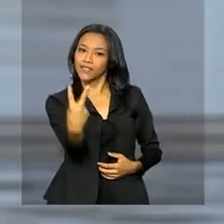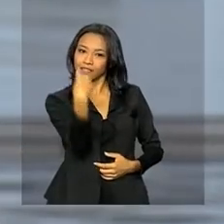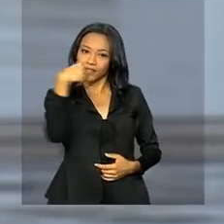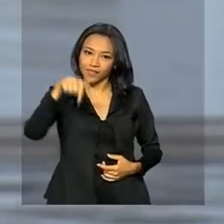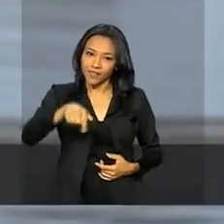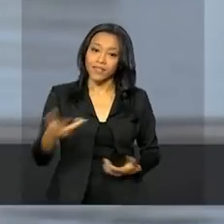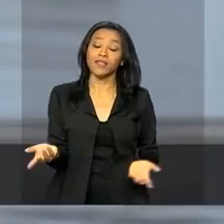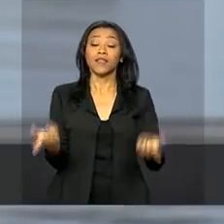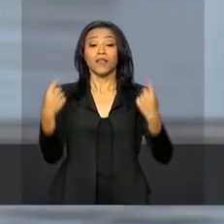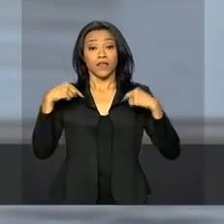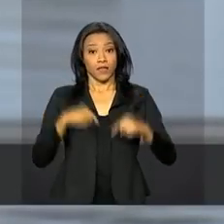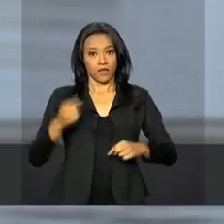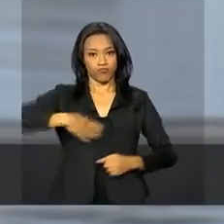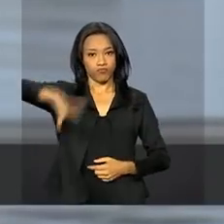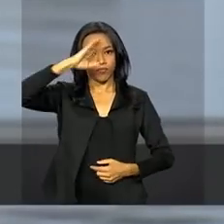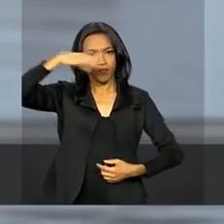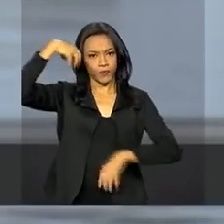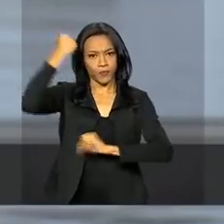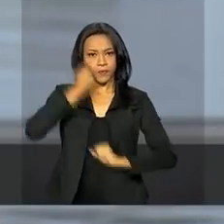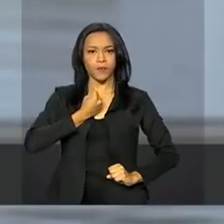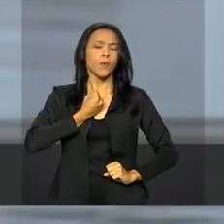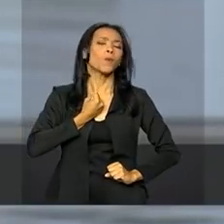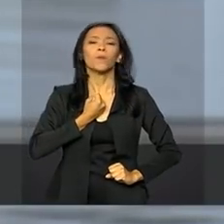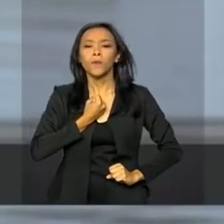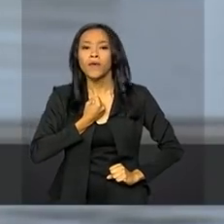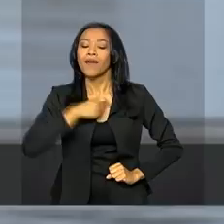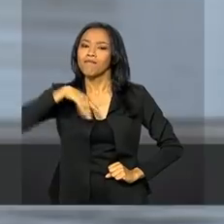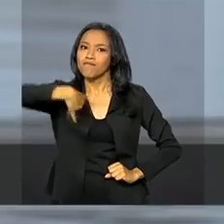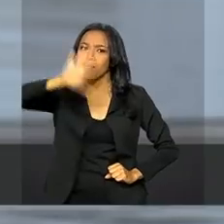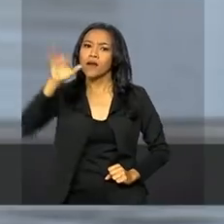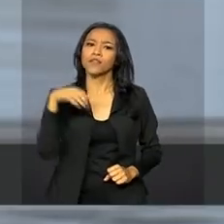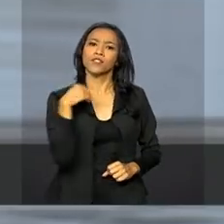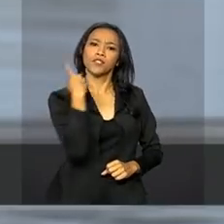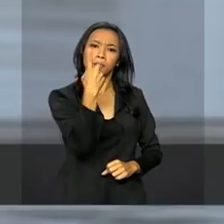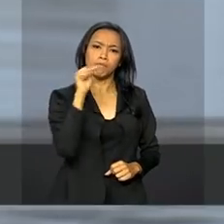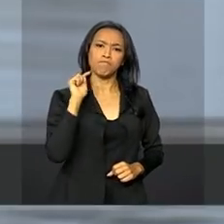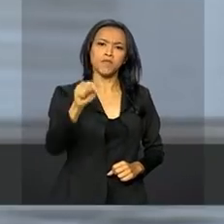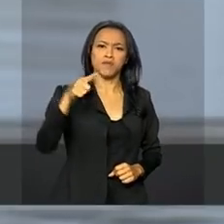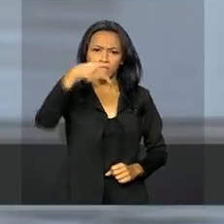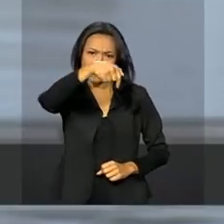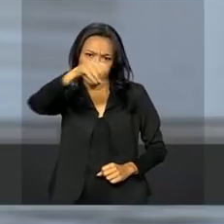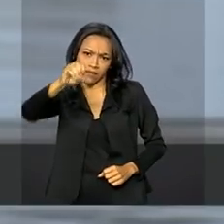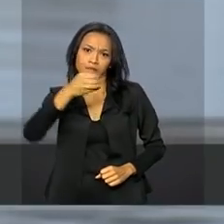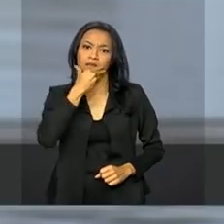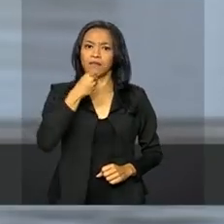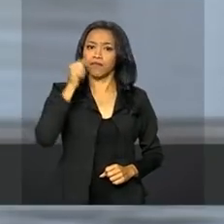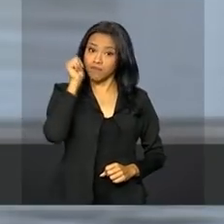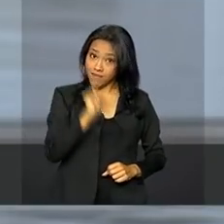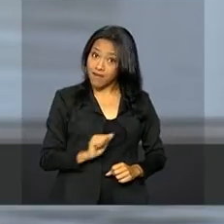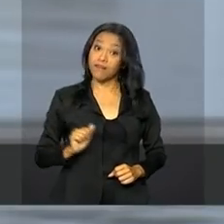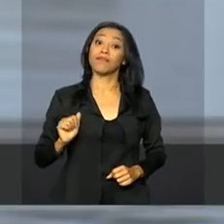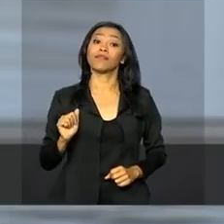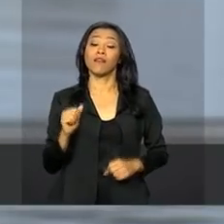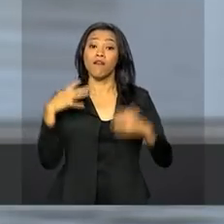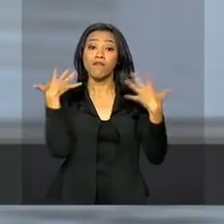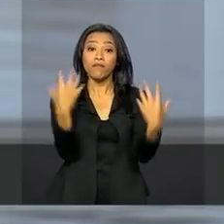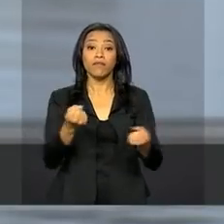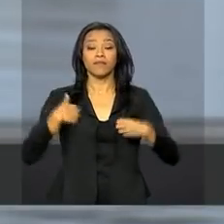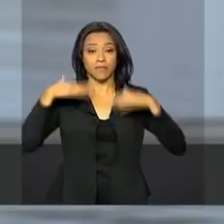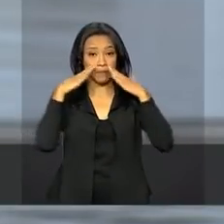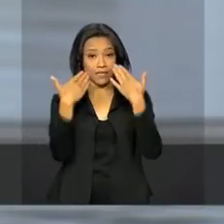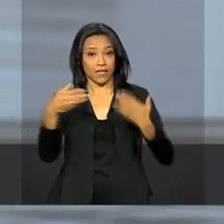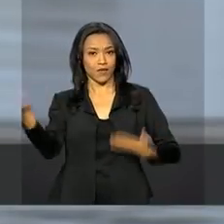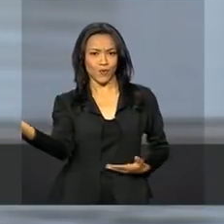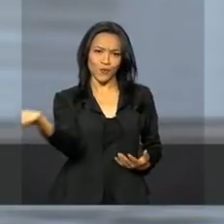Exército hoje vem com, nesse desfile, com mais de 1.700 homens e mulheres. Vamos apresentar os nossos